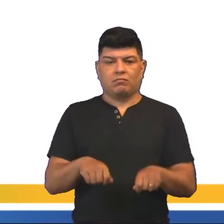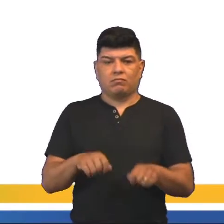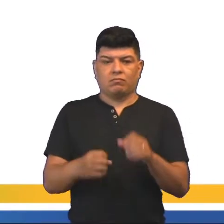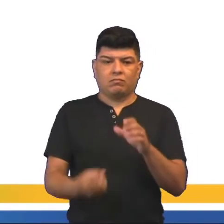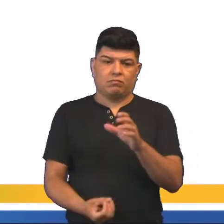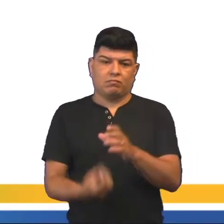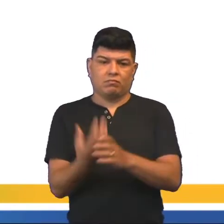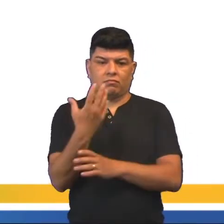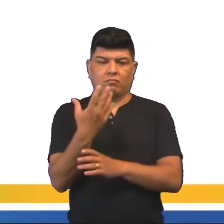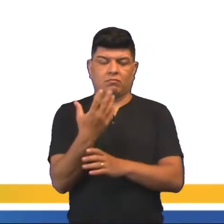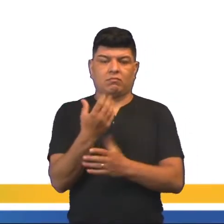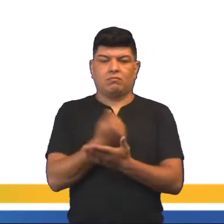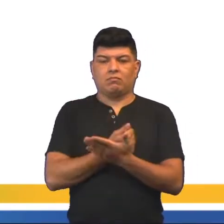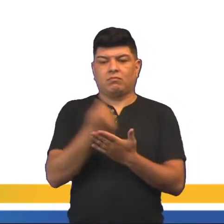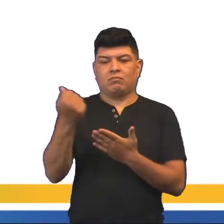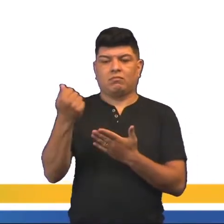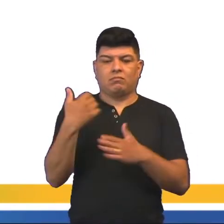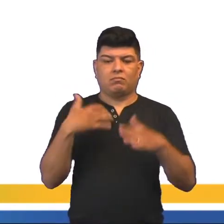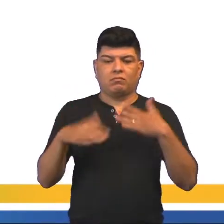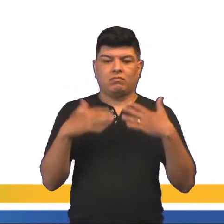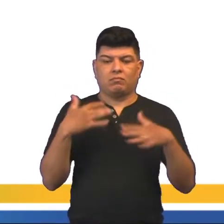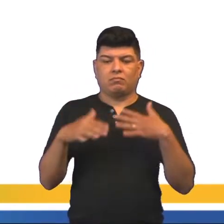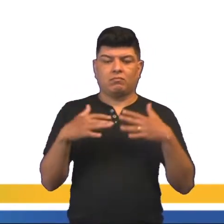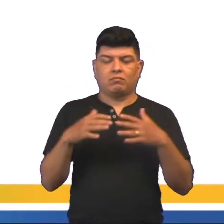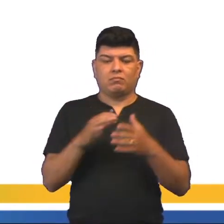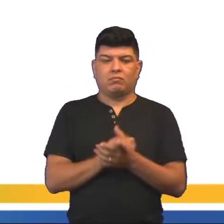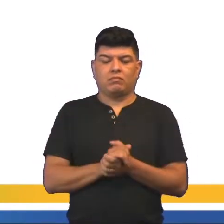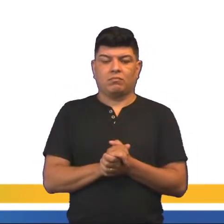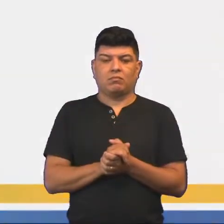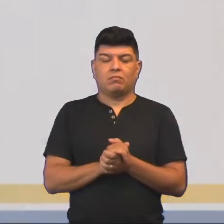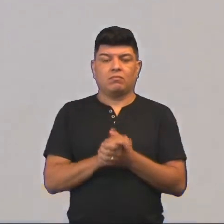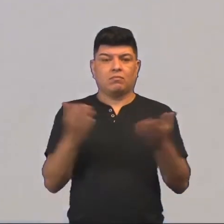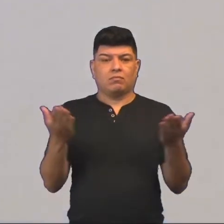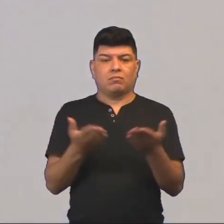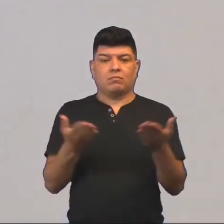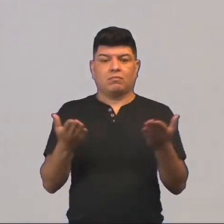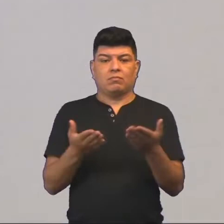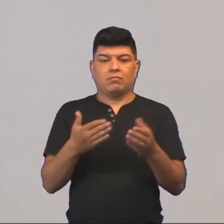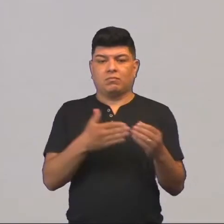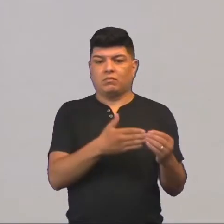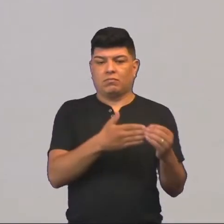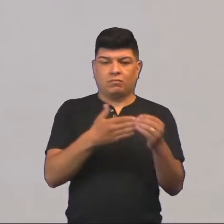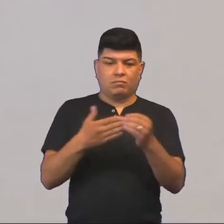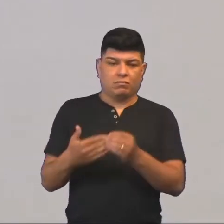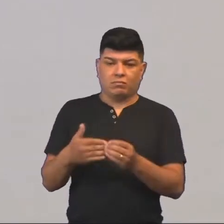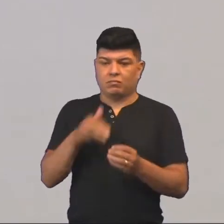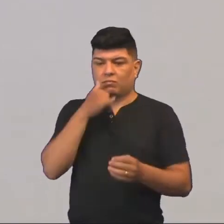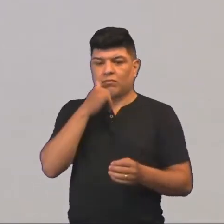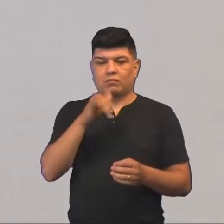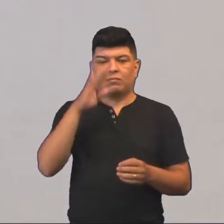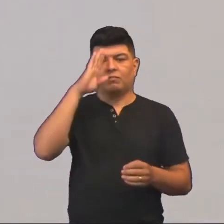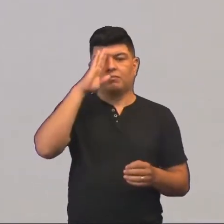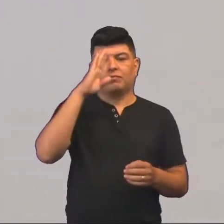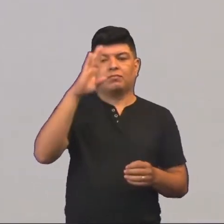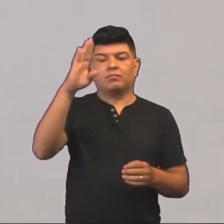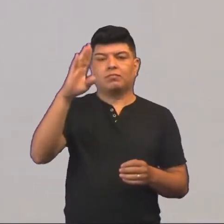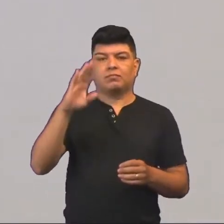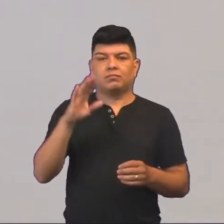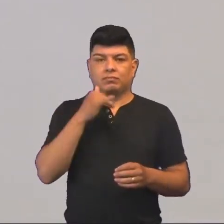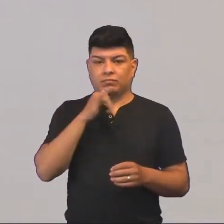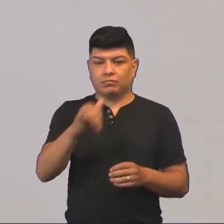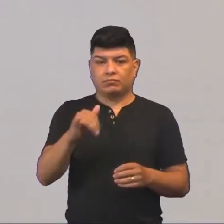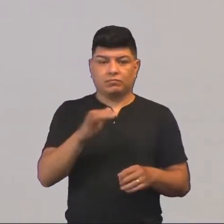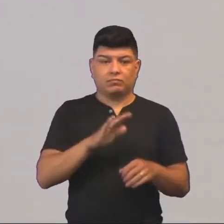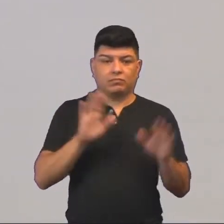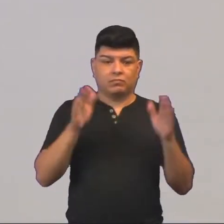de produção de ação e movimento em um corpo. E hoje vale a gente trazer que a energia, principalmente a energia elétrica,